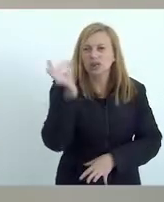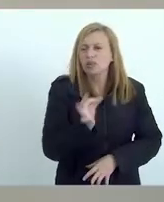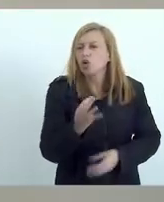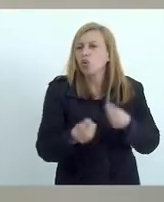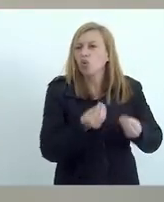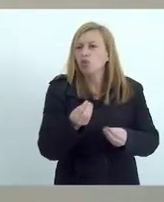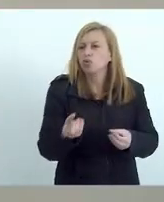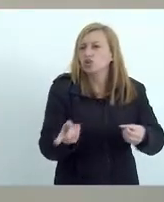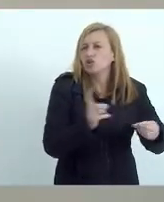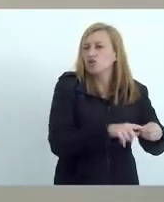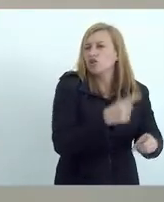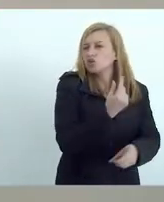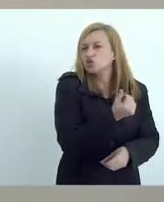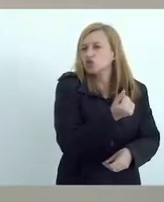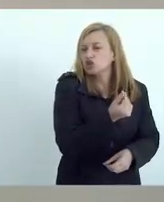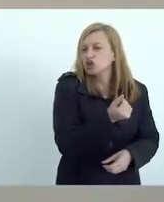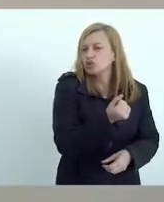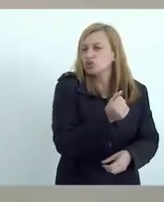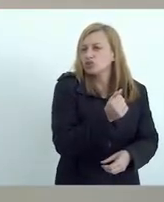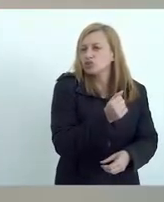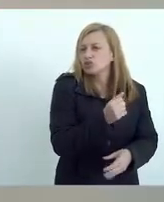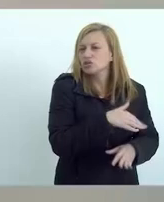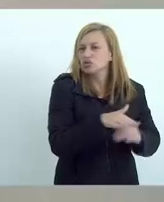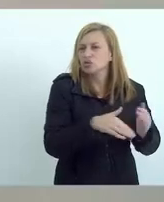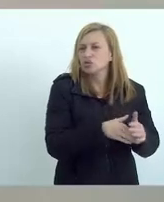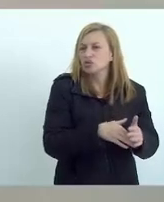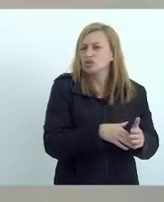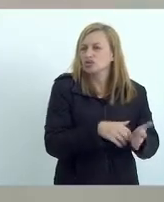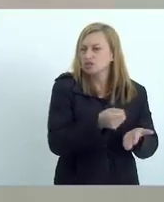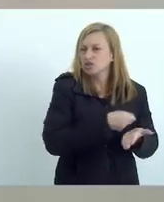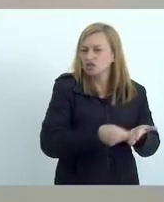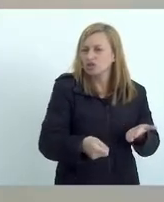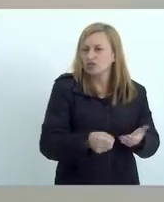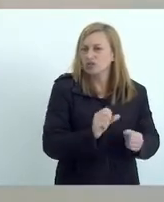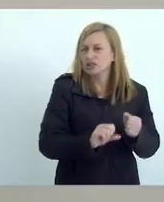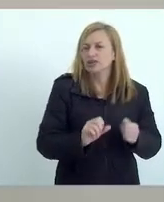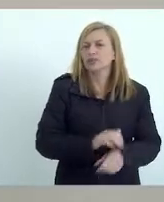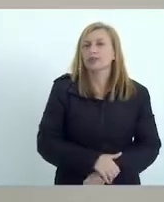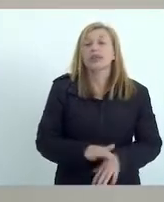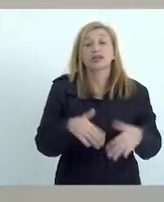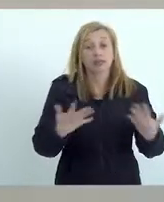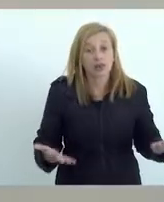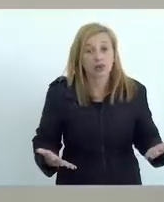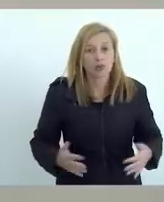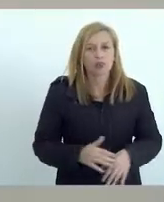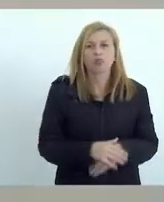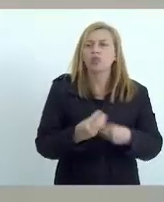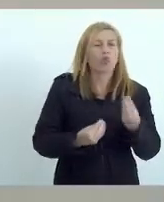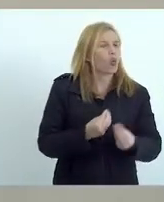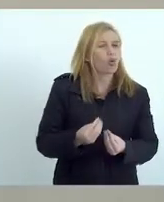sabia como iria devolver o dinheiro dos candidatos que fizeram as inscrições então como não devolveu